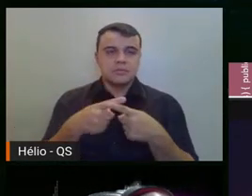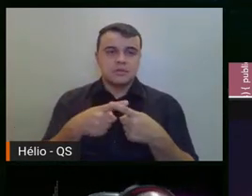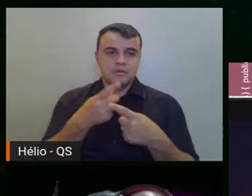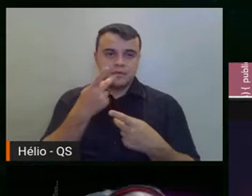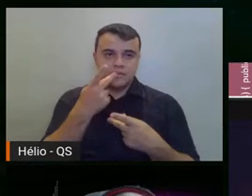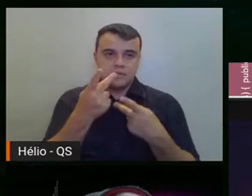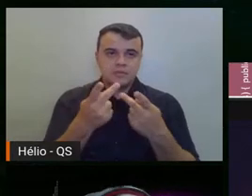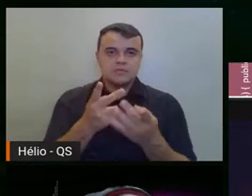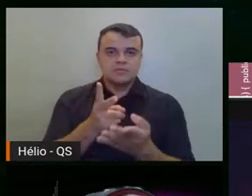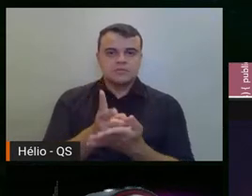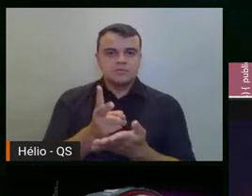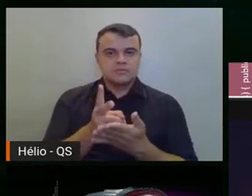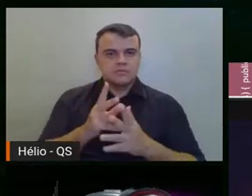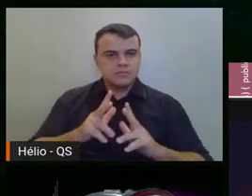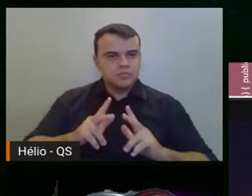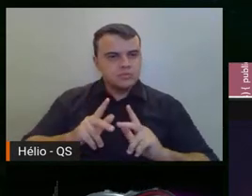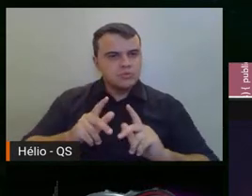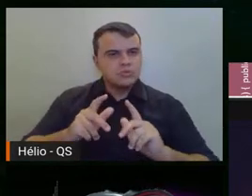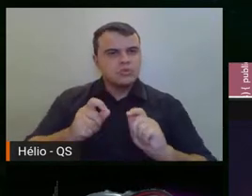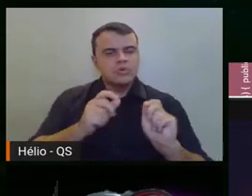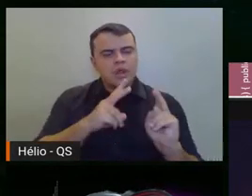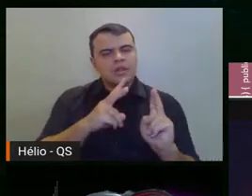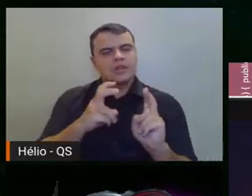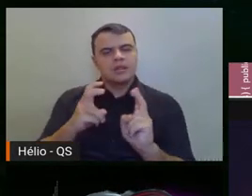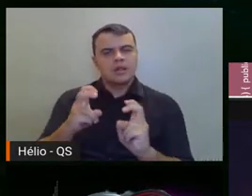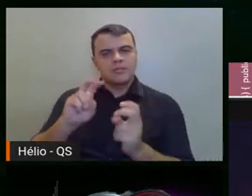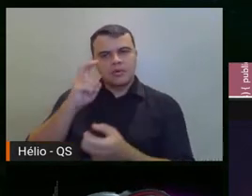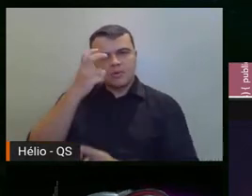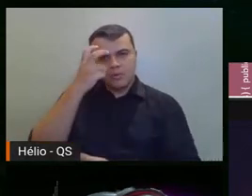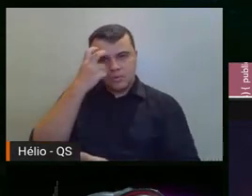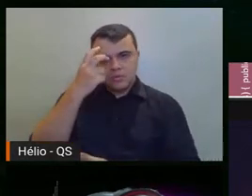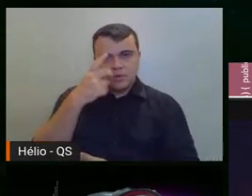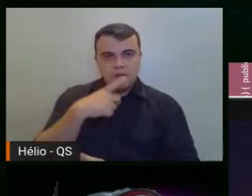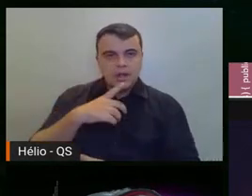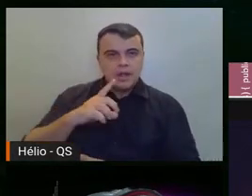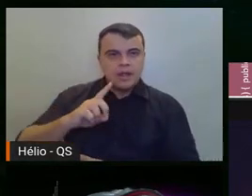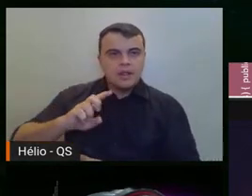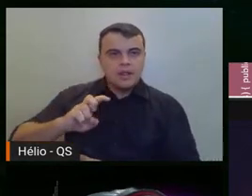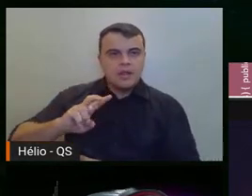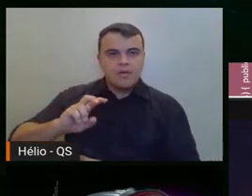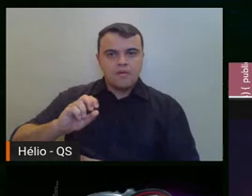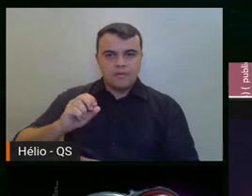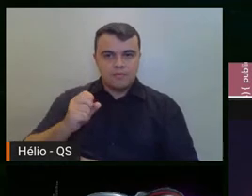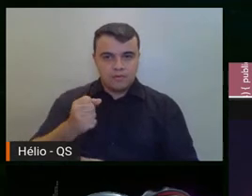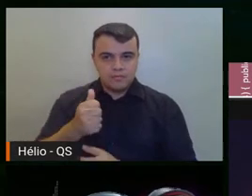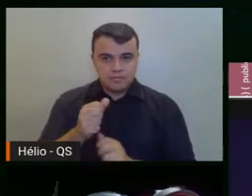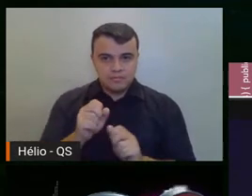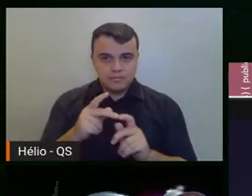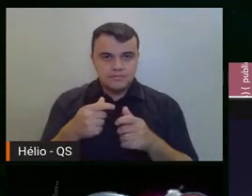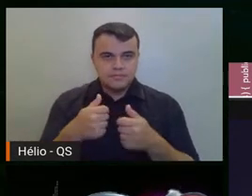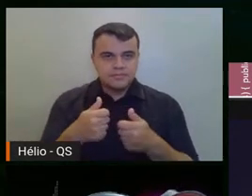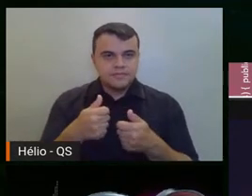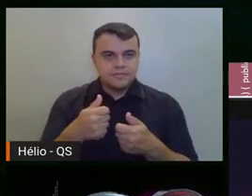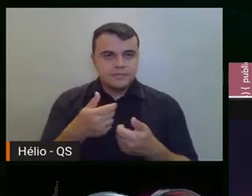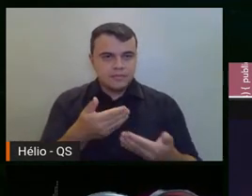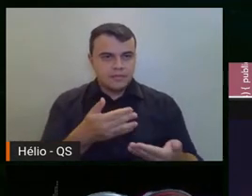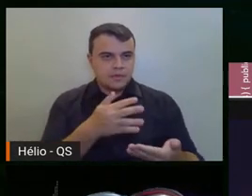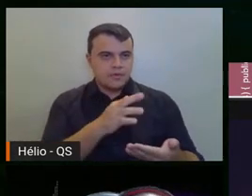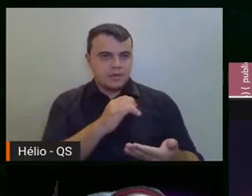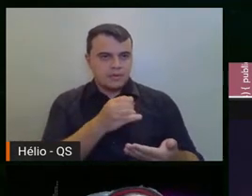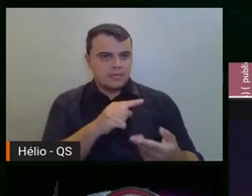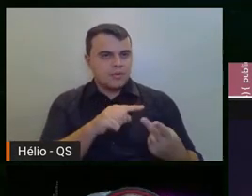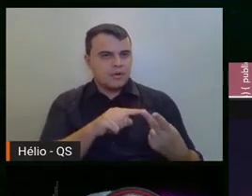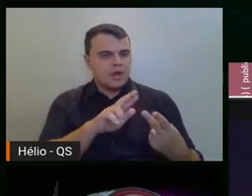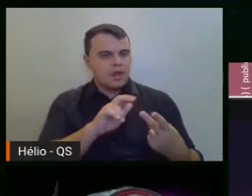falando um pouco aí sobre esse universo sobre essa cultura de Devotos aí com vocês fechou Felipão Renan fique à vontade aí